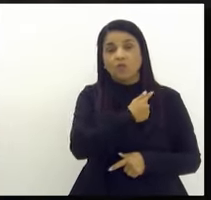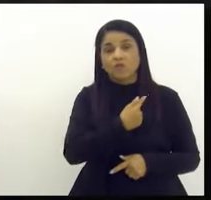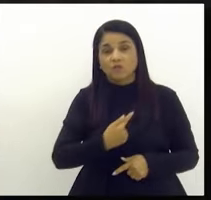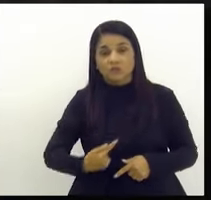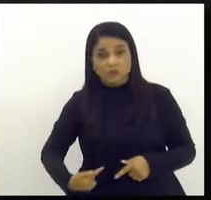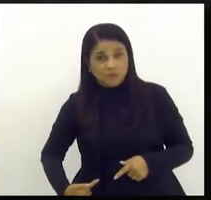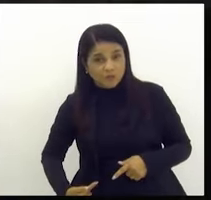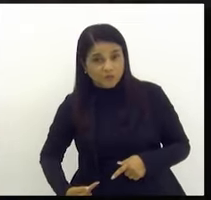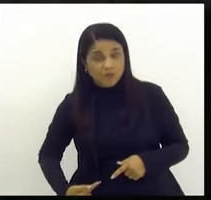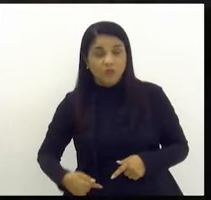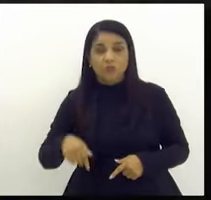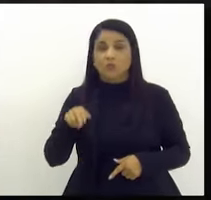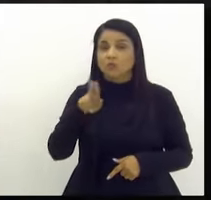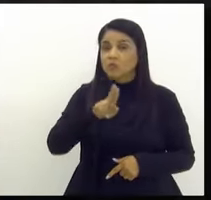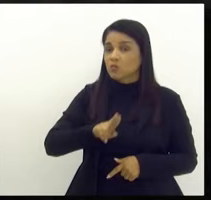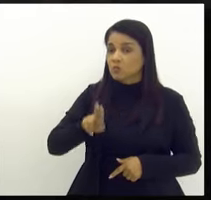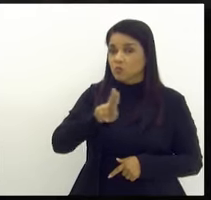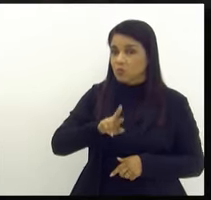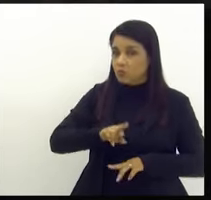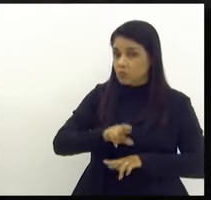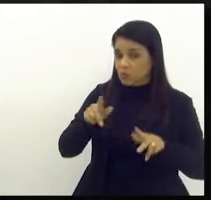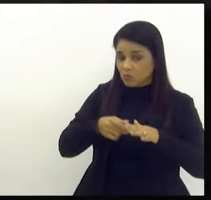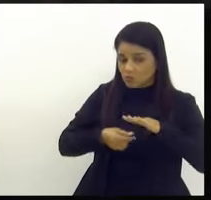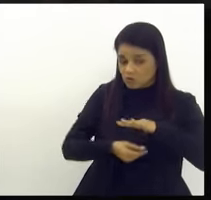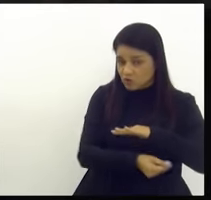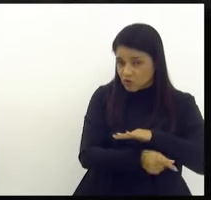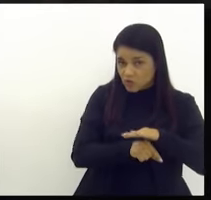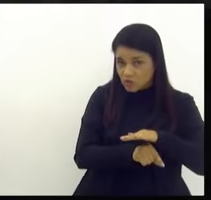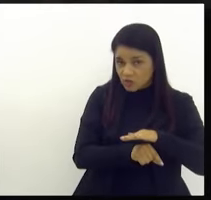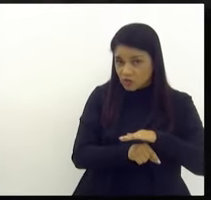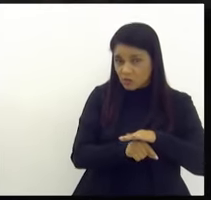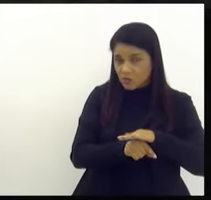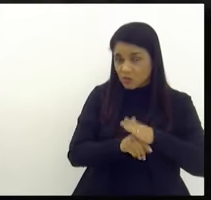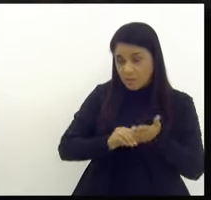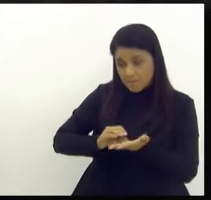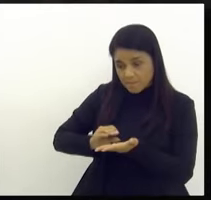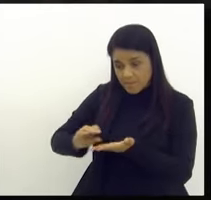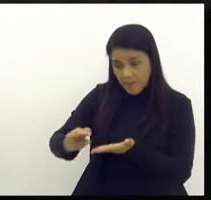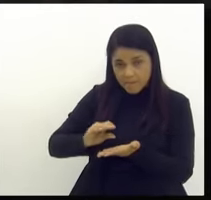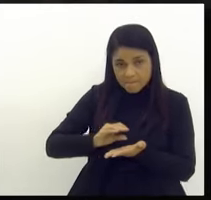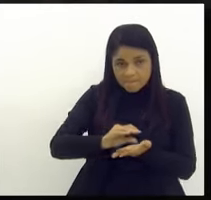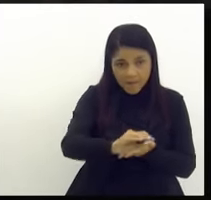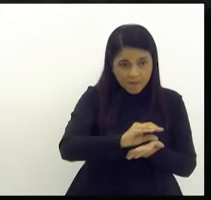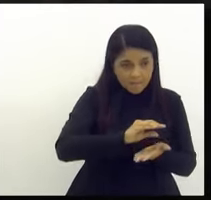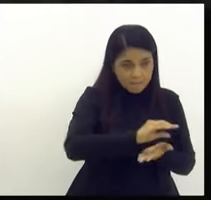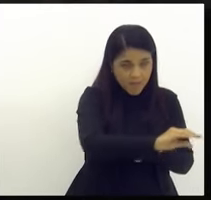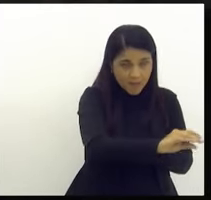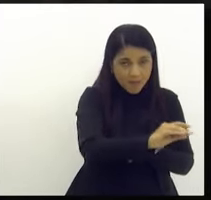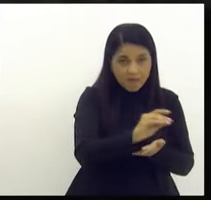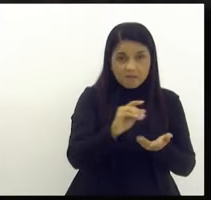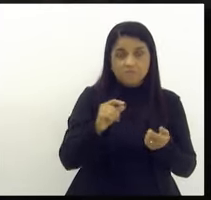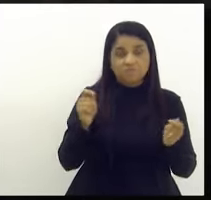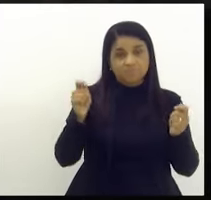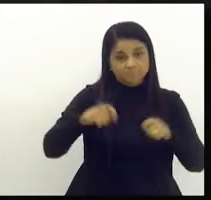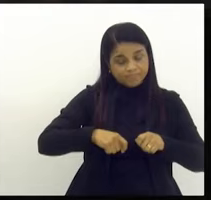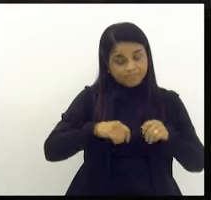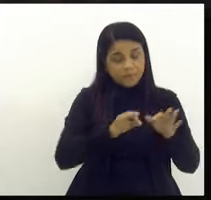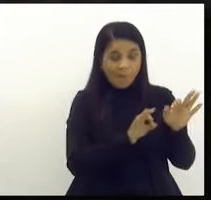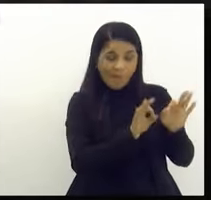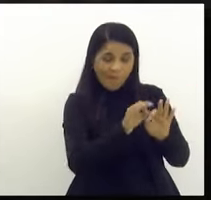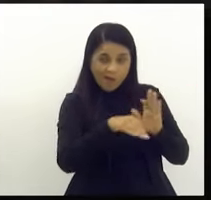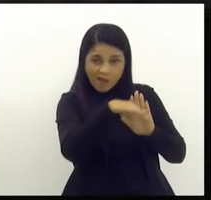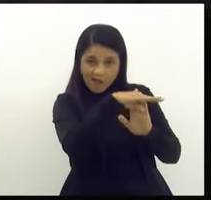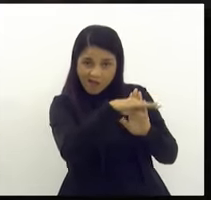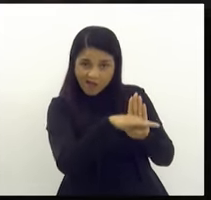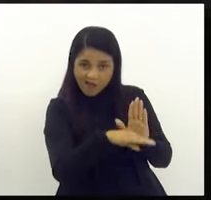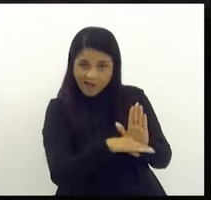não Izar o dinheiro do fundo para os fins eh que foram previstos a gente tem a